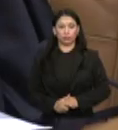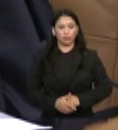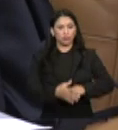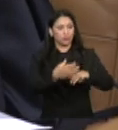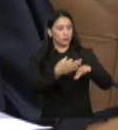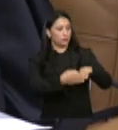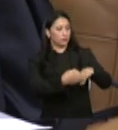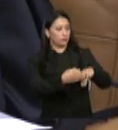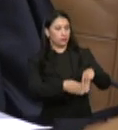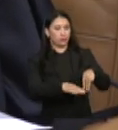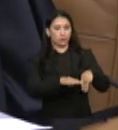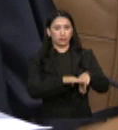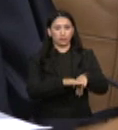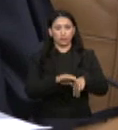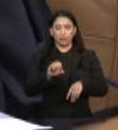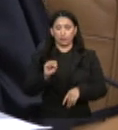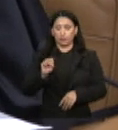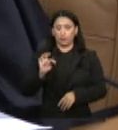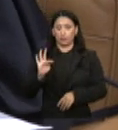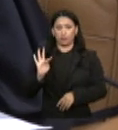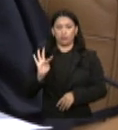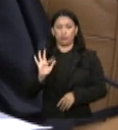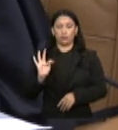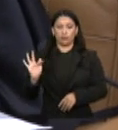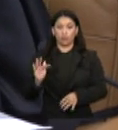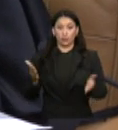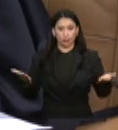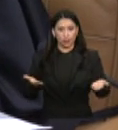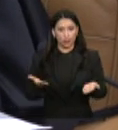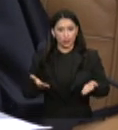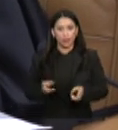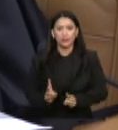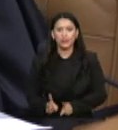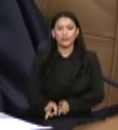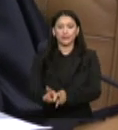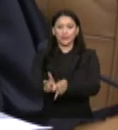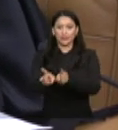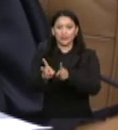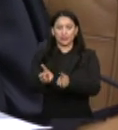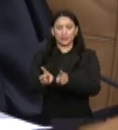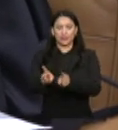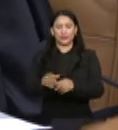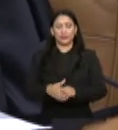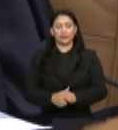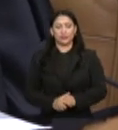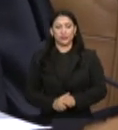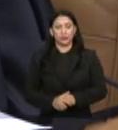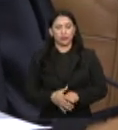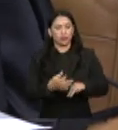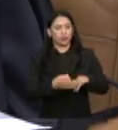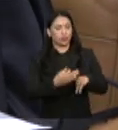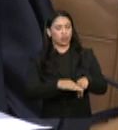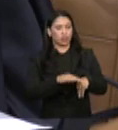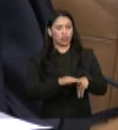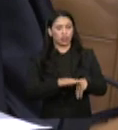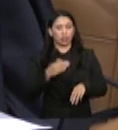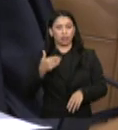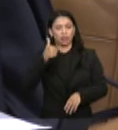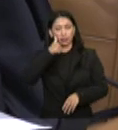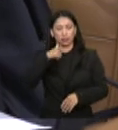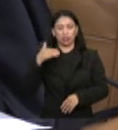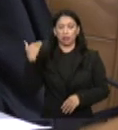ministros do Supremo Tribunal Federal de hoje centro do STF ministra Cármen Lúcia início